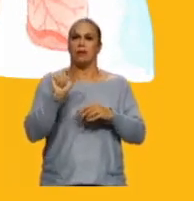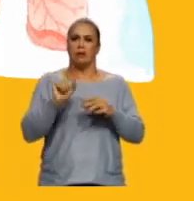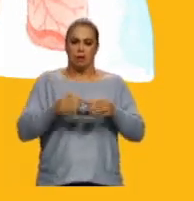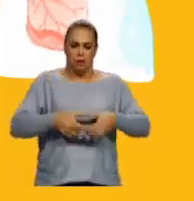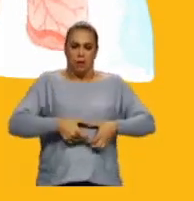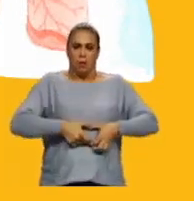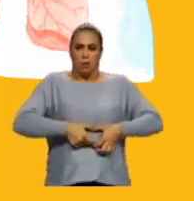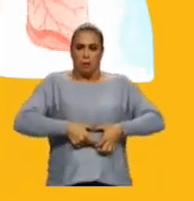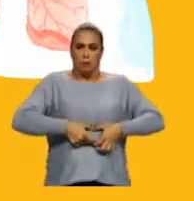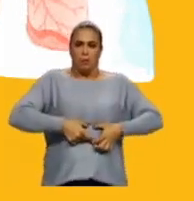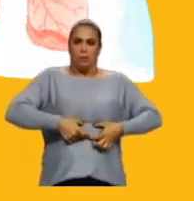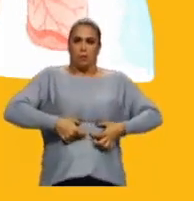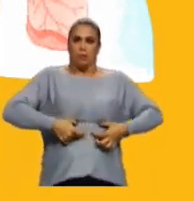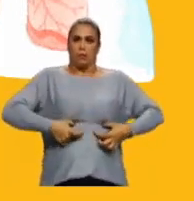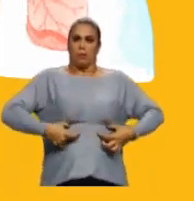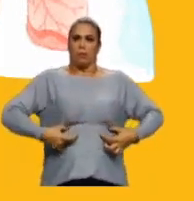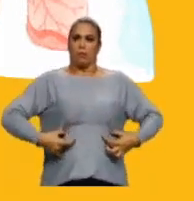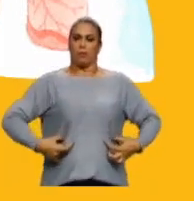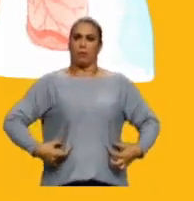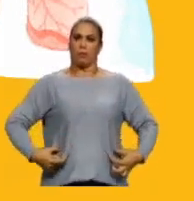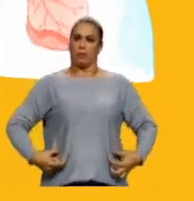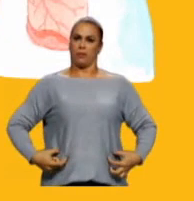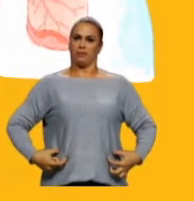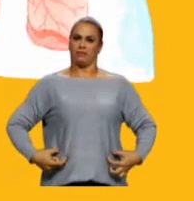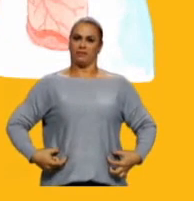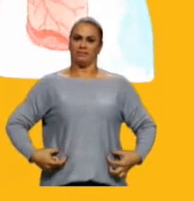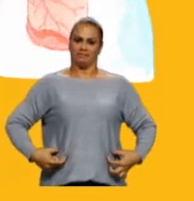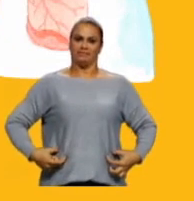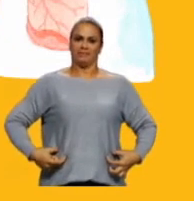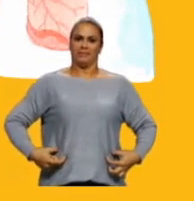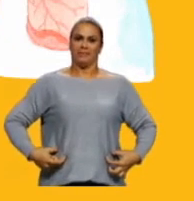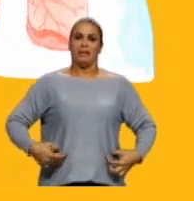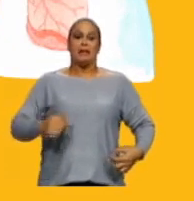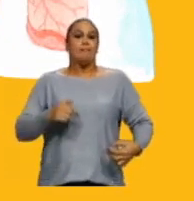o pulmão, o abdômen, e vai estar